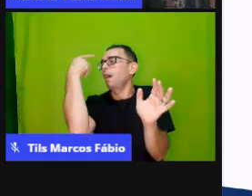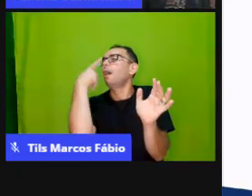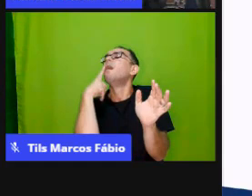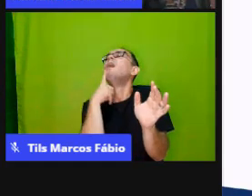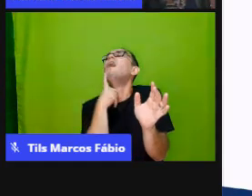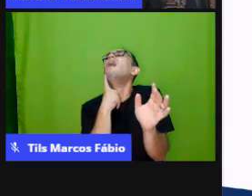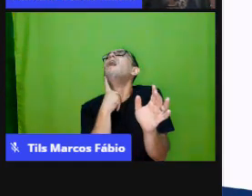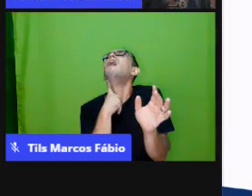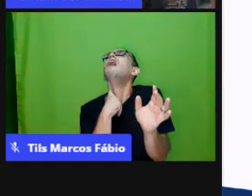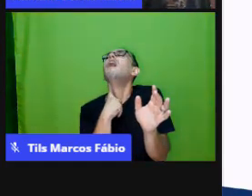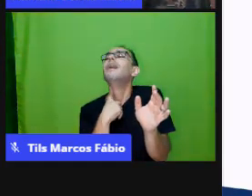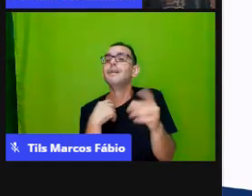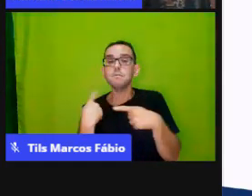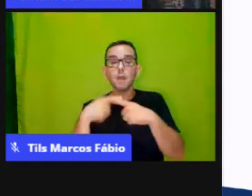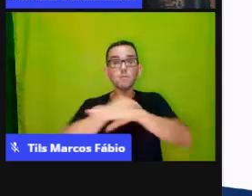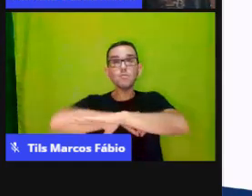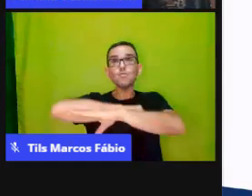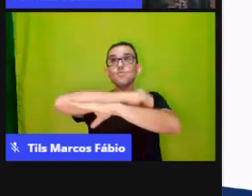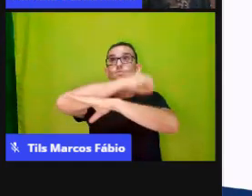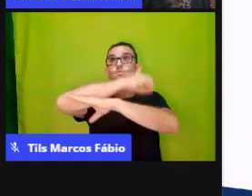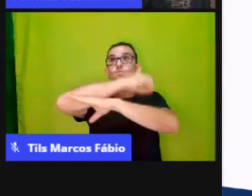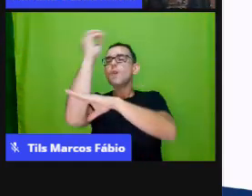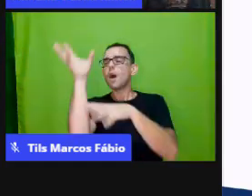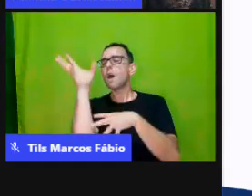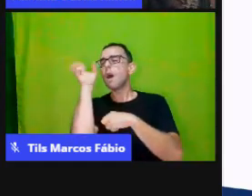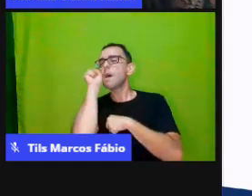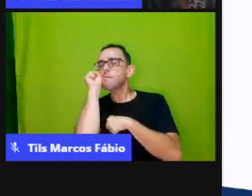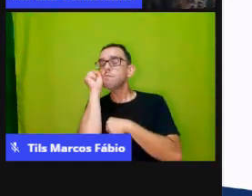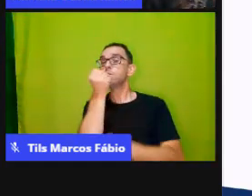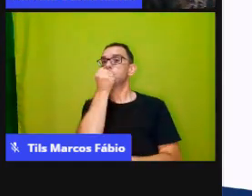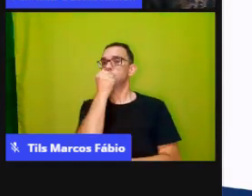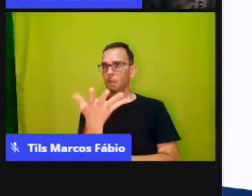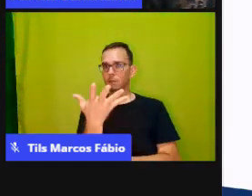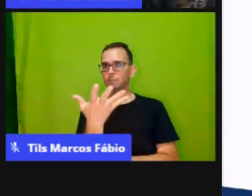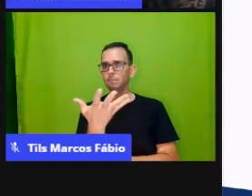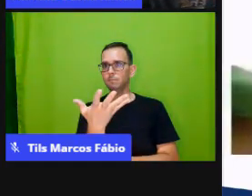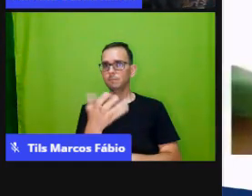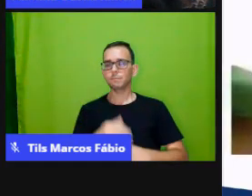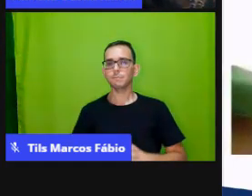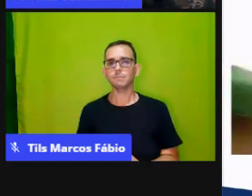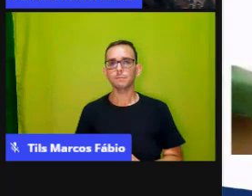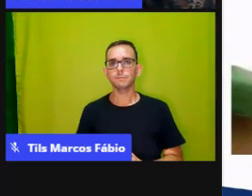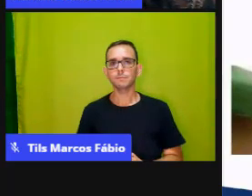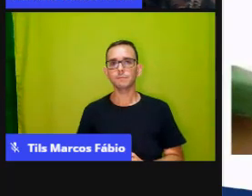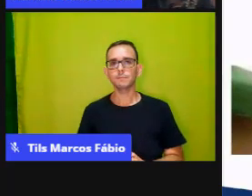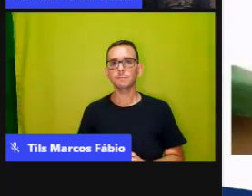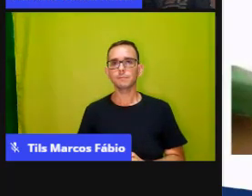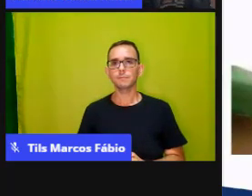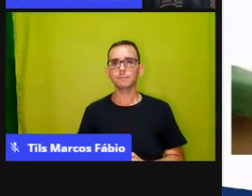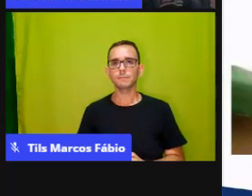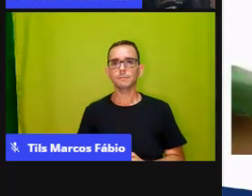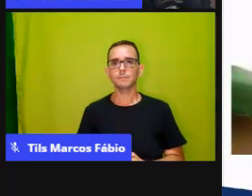durante o dia, os gatos dormem bastante, né? Próximo, por favor.